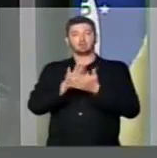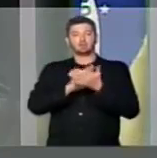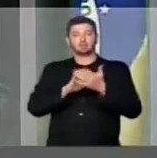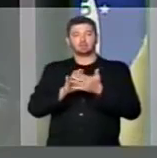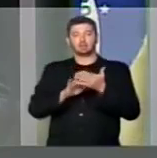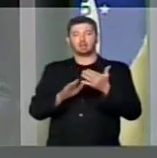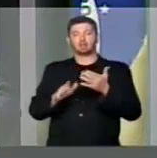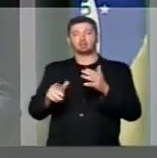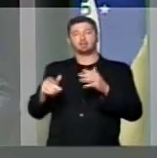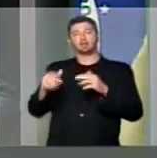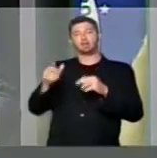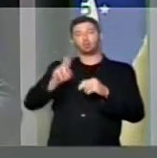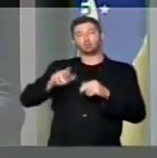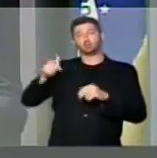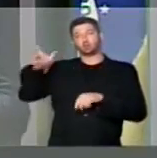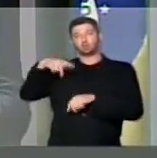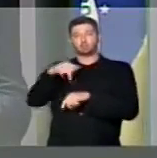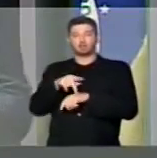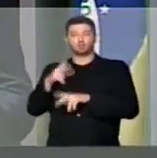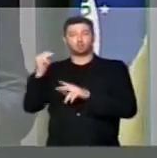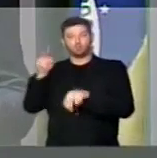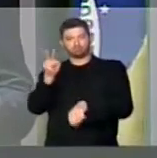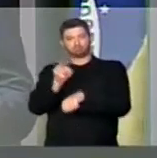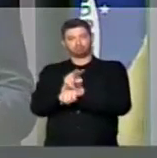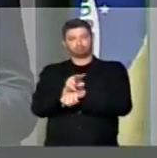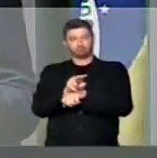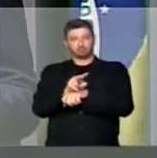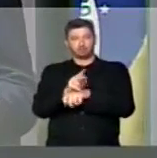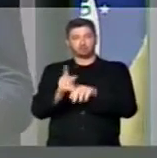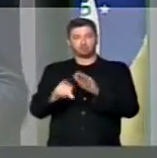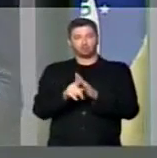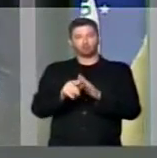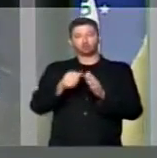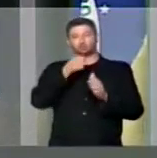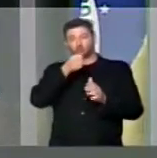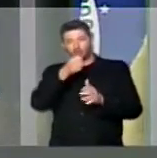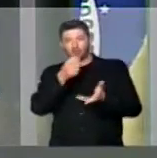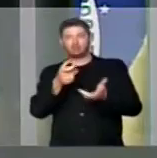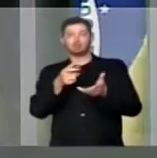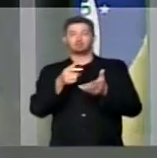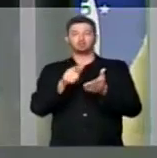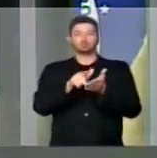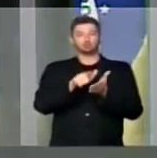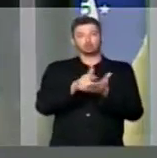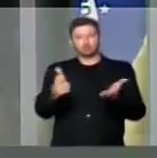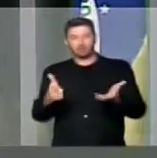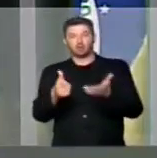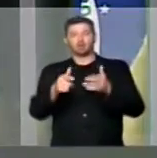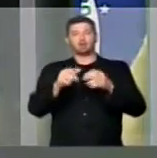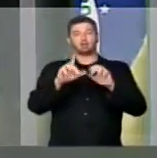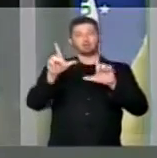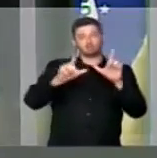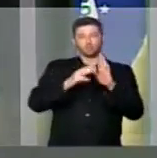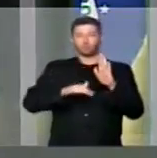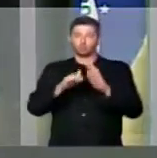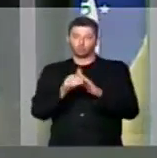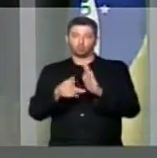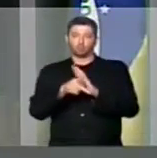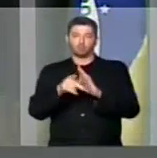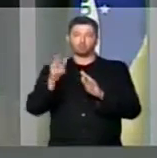prática internacional, tampouco da cobertura jornalística das edições anteriores dos Jogos Olímpicos.